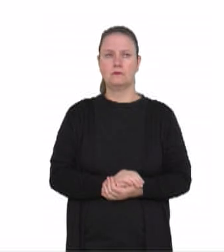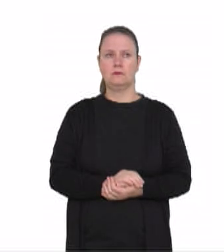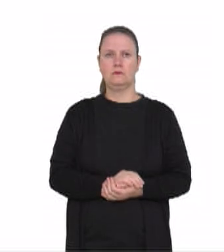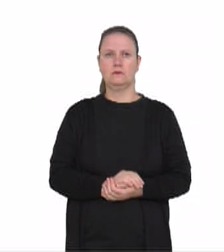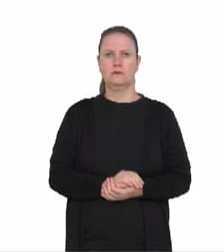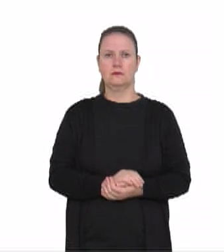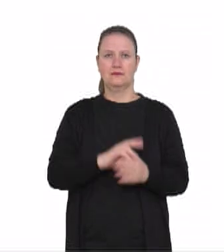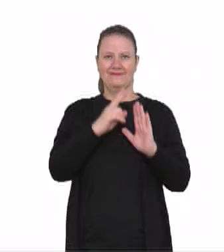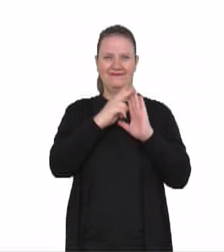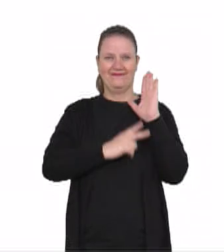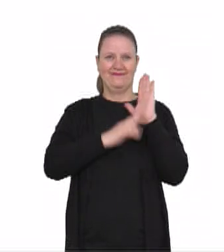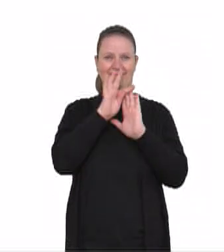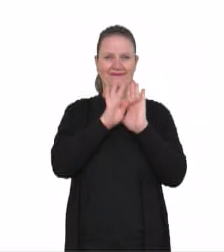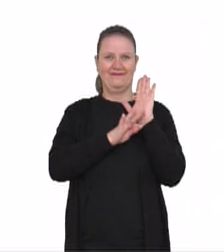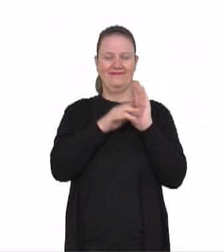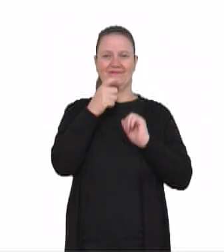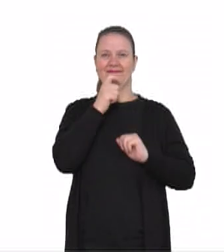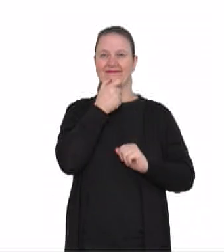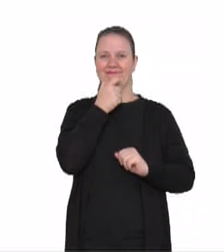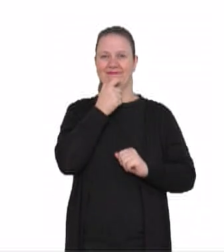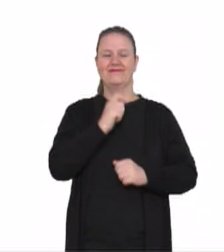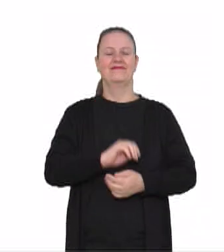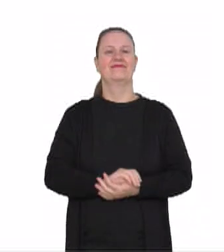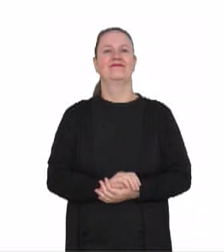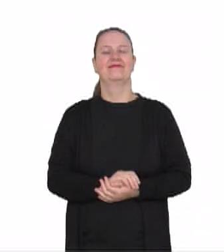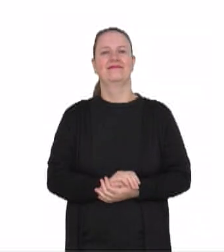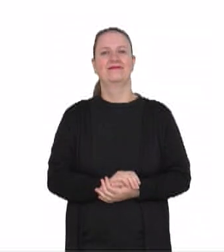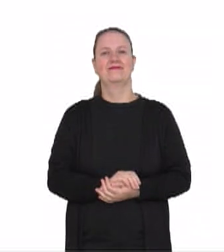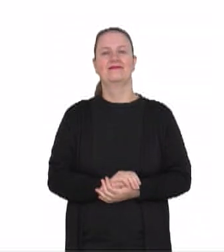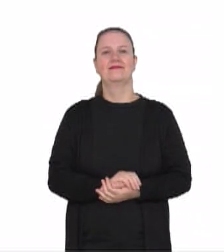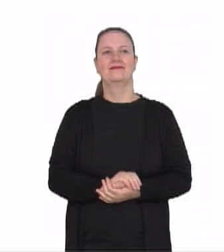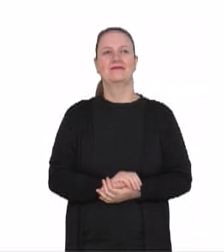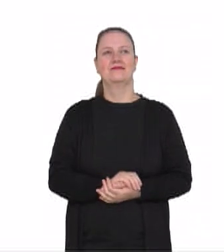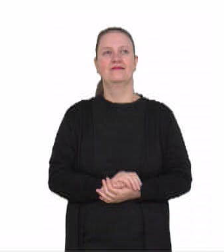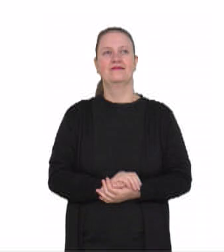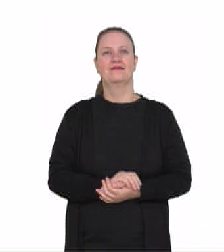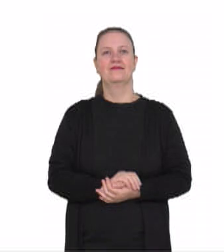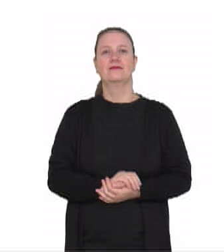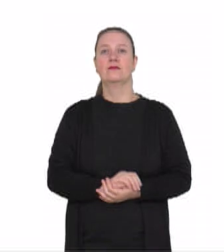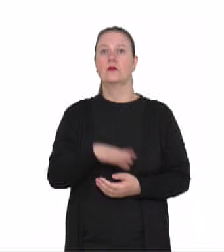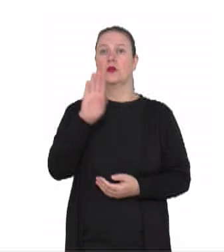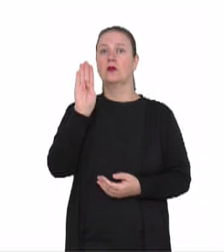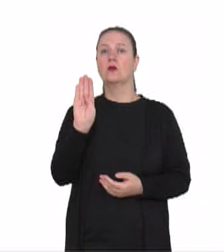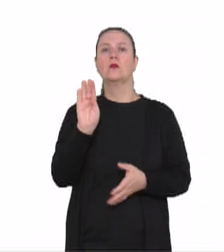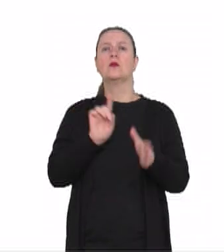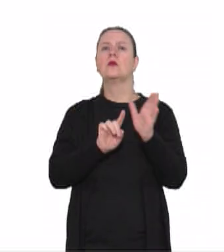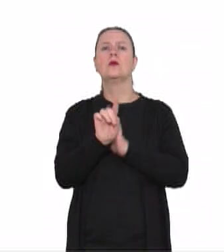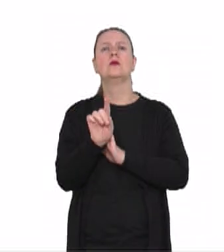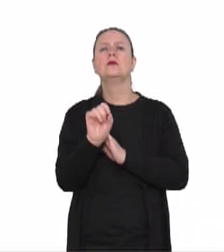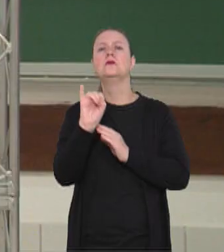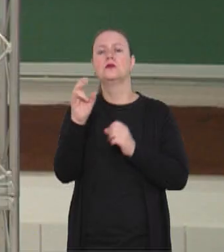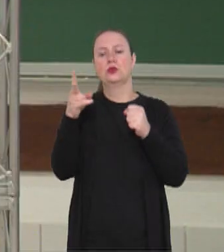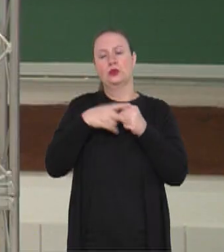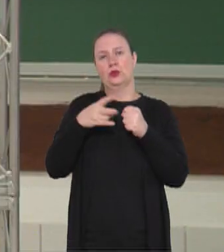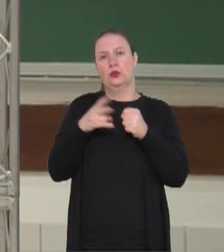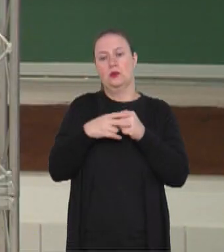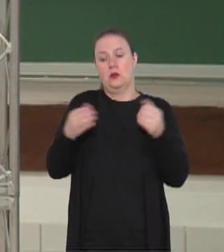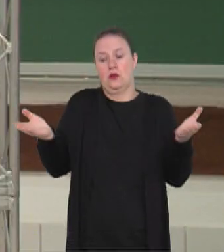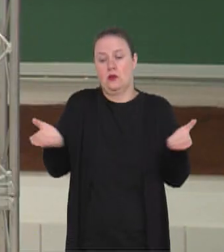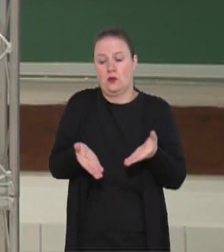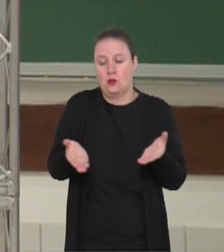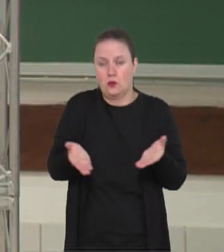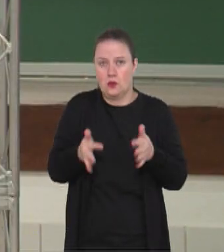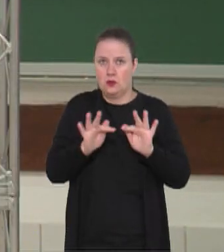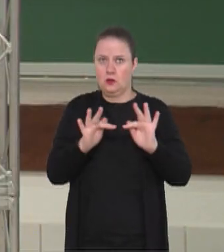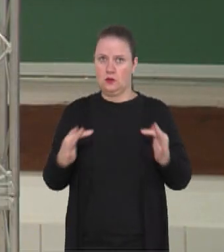in the present simple tense are used for ecofacts or ecotips. E a letra B pergunta se os verbos que estão no present simple estão